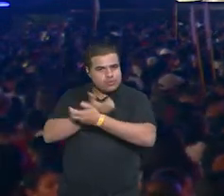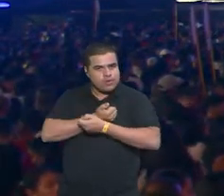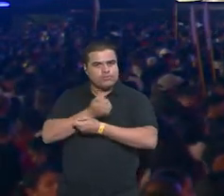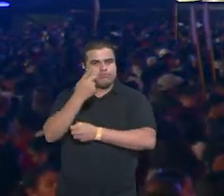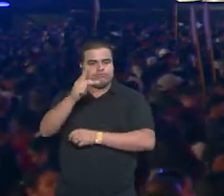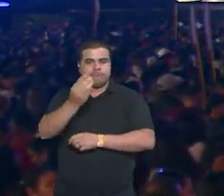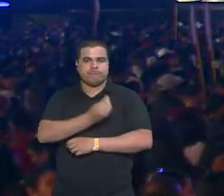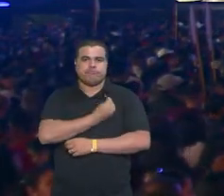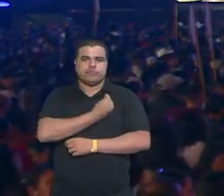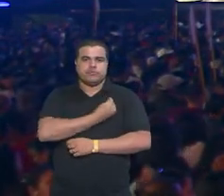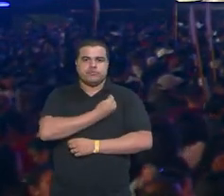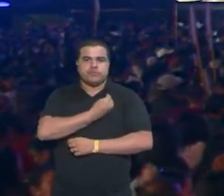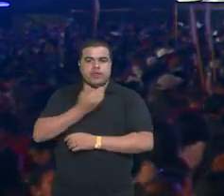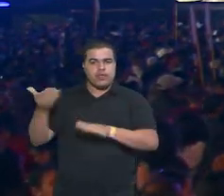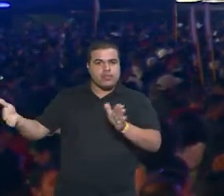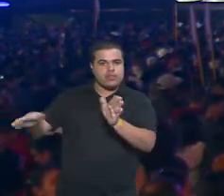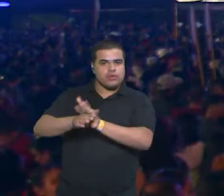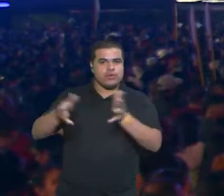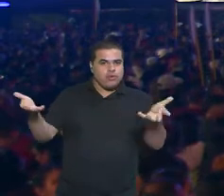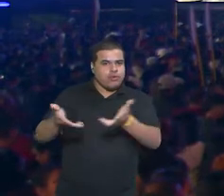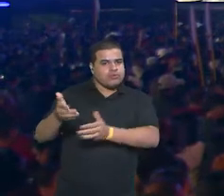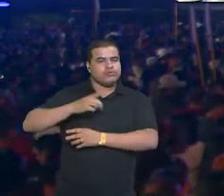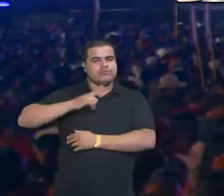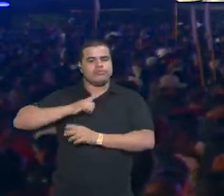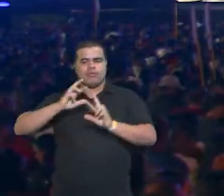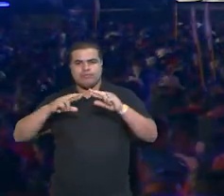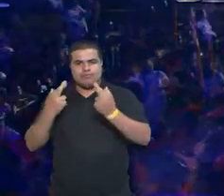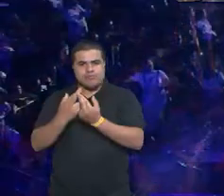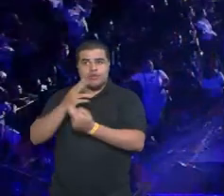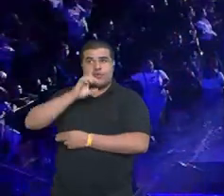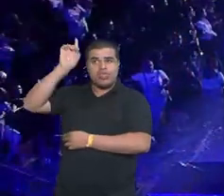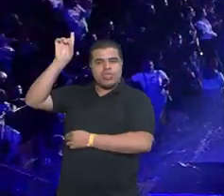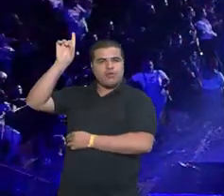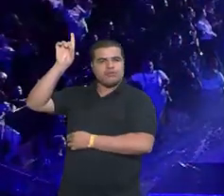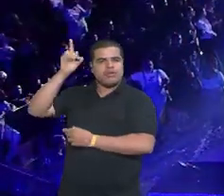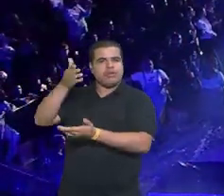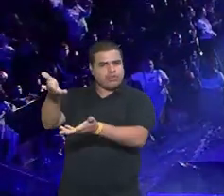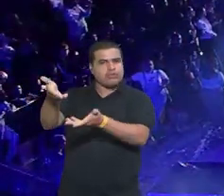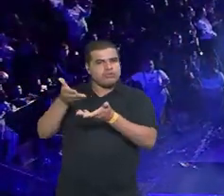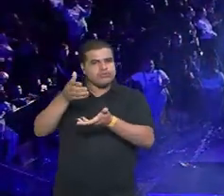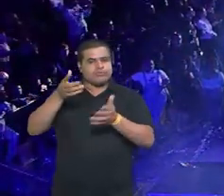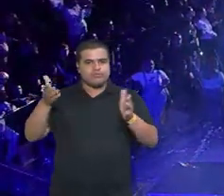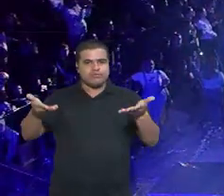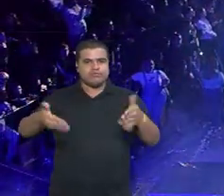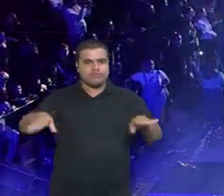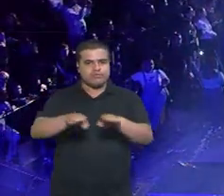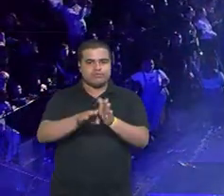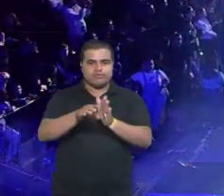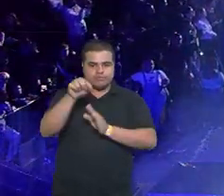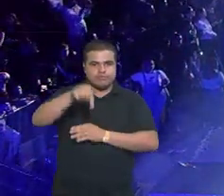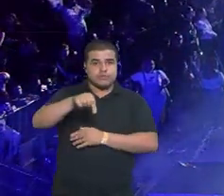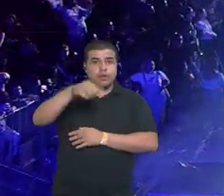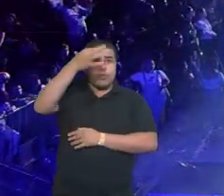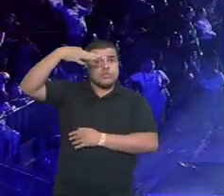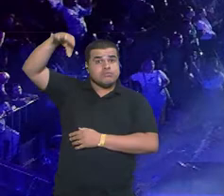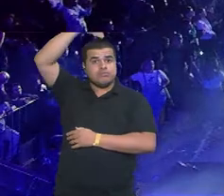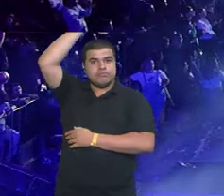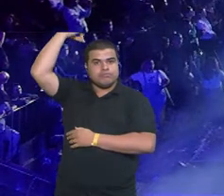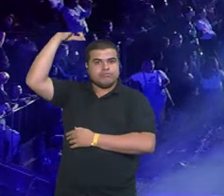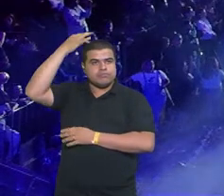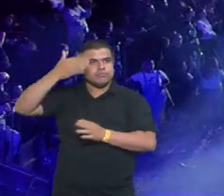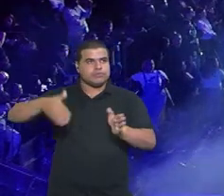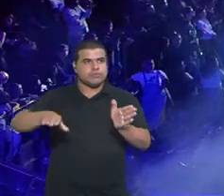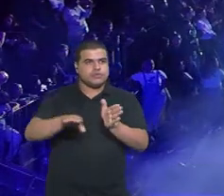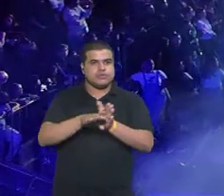quem te trouxe aqui nesta reunião foi a pessoa de Deus este convite que alguém te fez foi o Espírito Santo